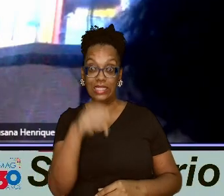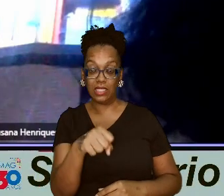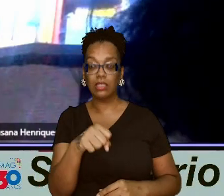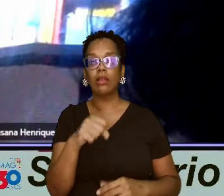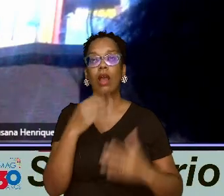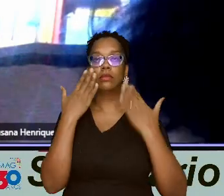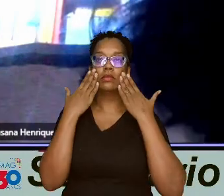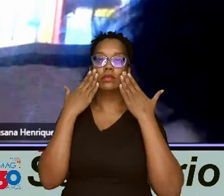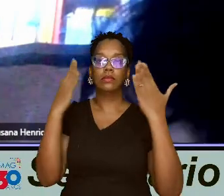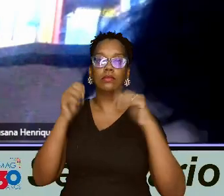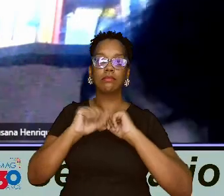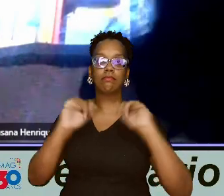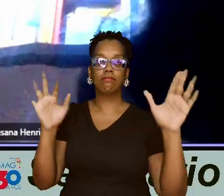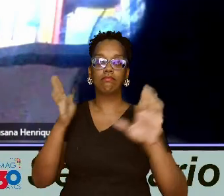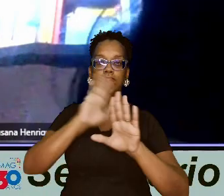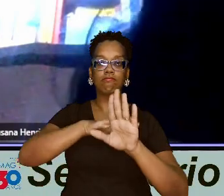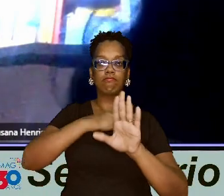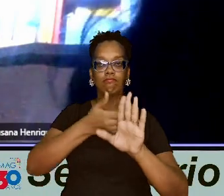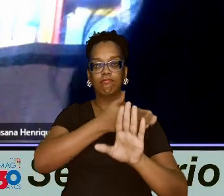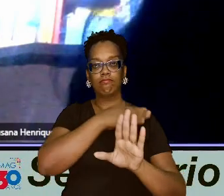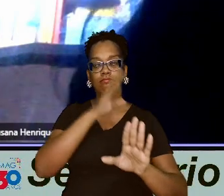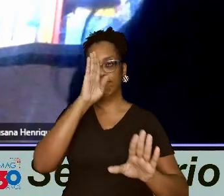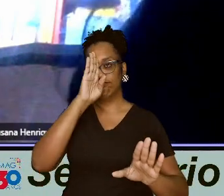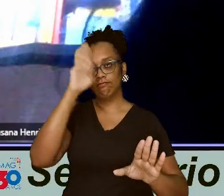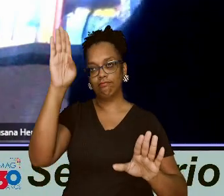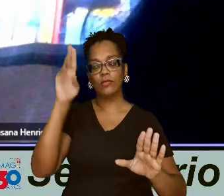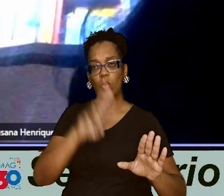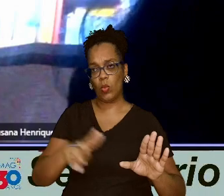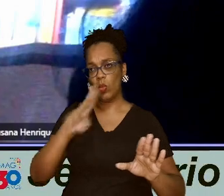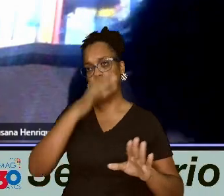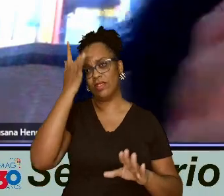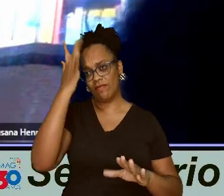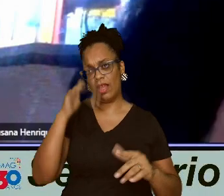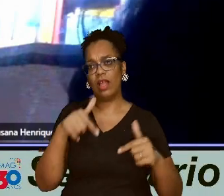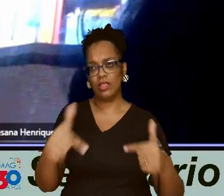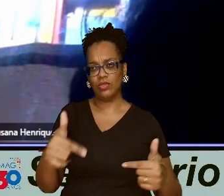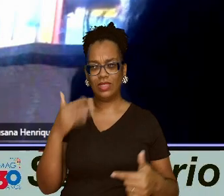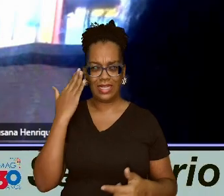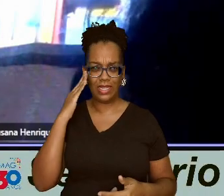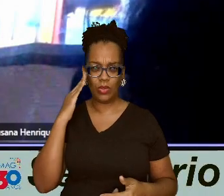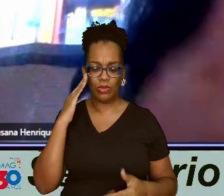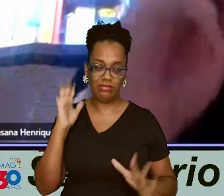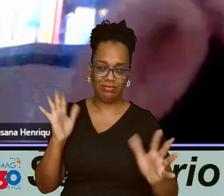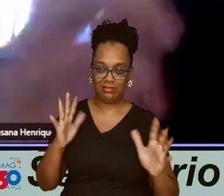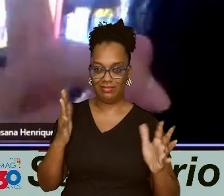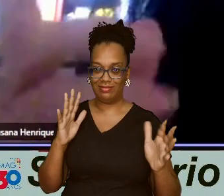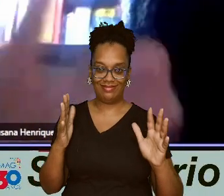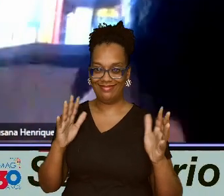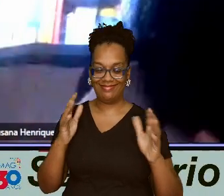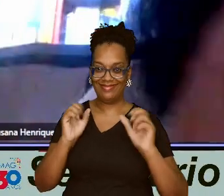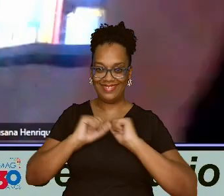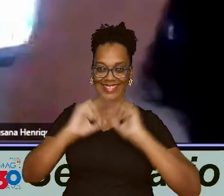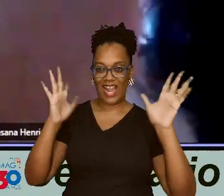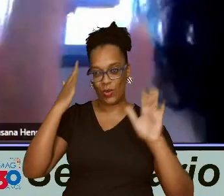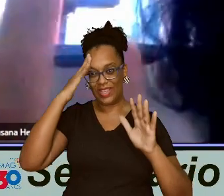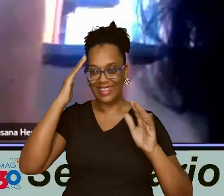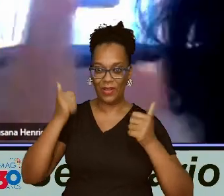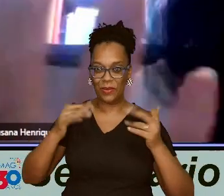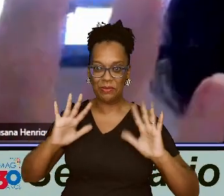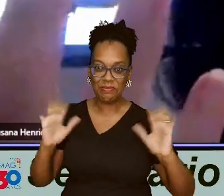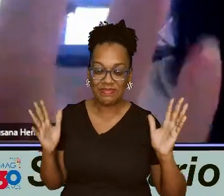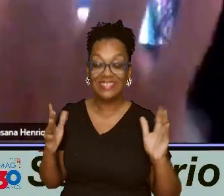evidenciado que o precedente ele é aplicado principalmente quando ele é mais fácil de ser aplicado, entendeu? Não sei se o meu raciocínio está fazendo algum sentido para vocês. Vocês